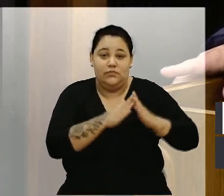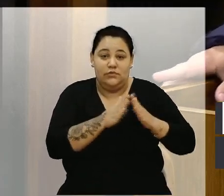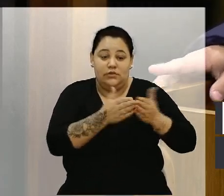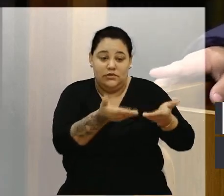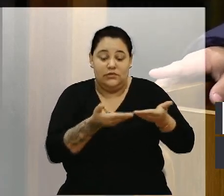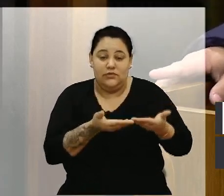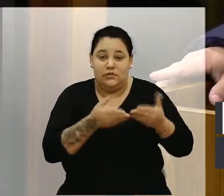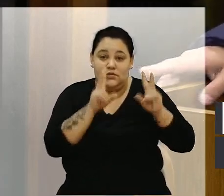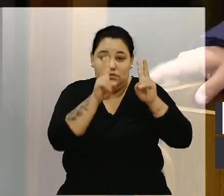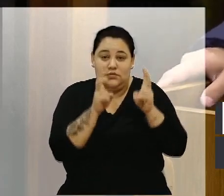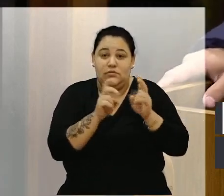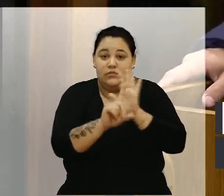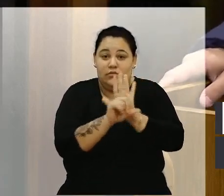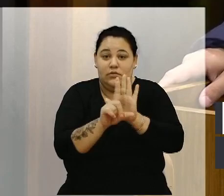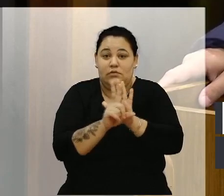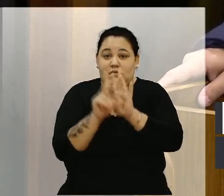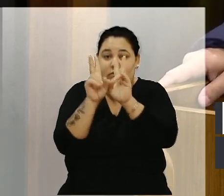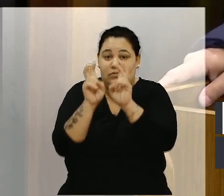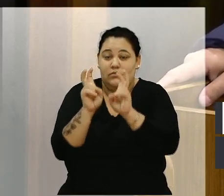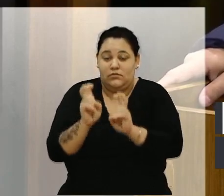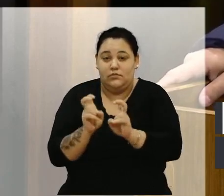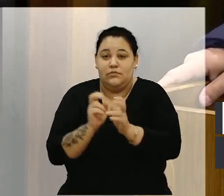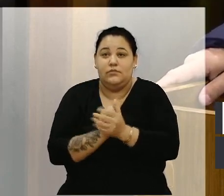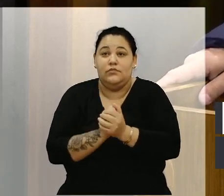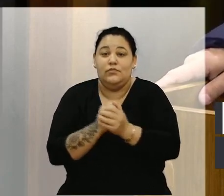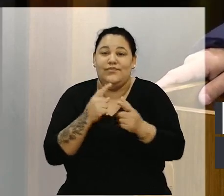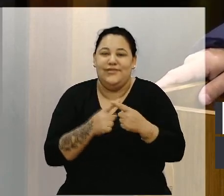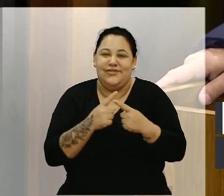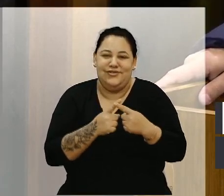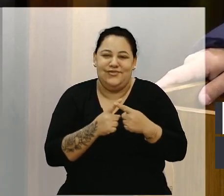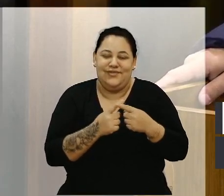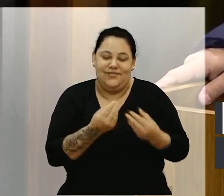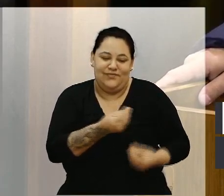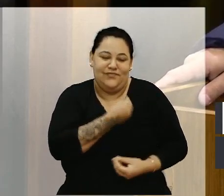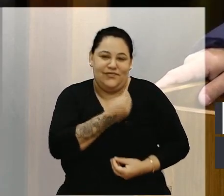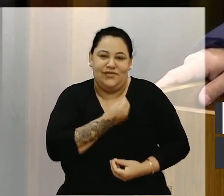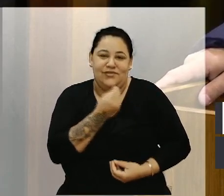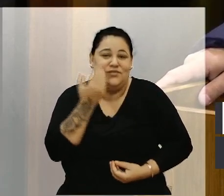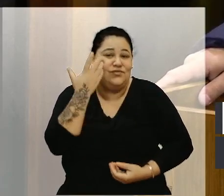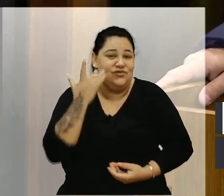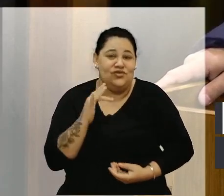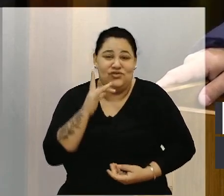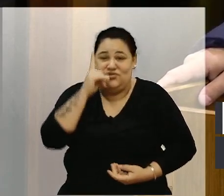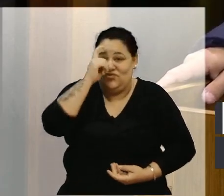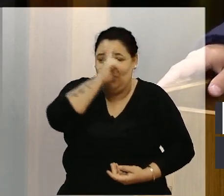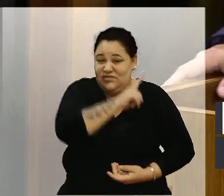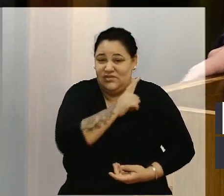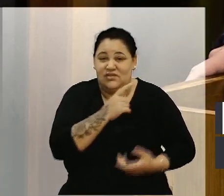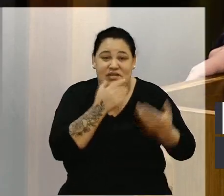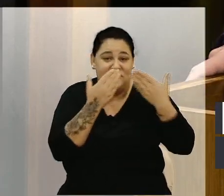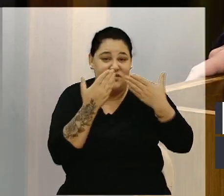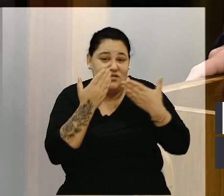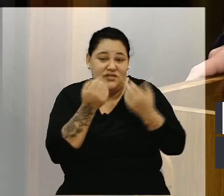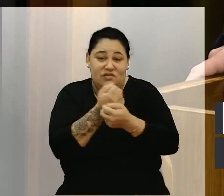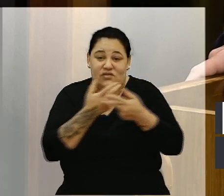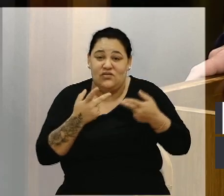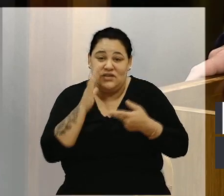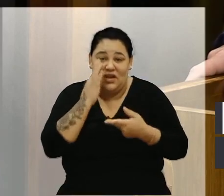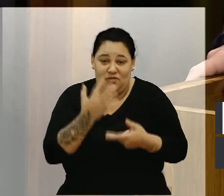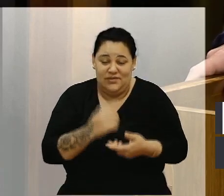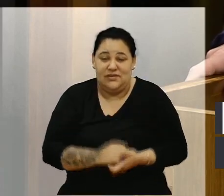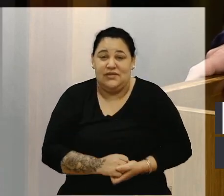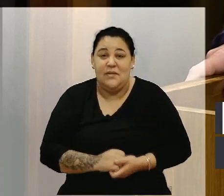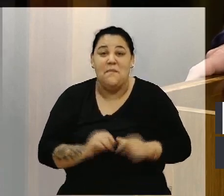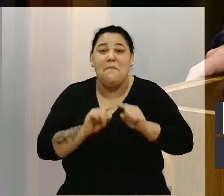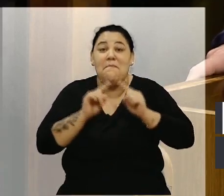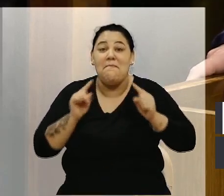pauta, porque a gente vive dias muito pesados, né? Dias difíceis dadas as situações todas que estão acontecendo.